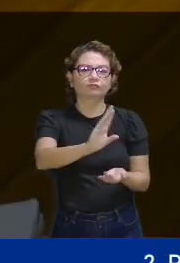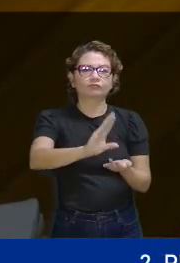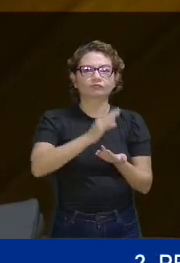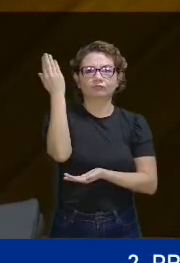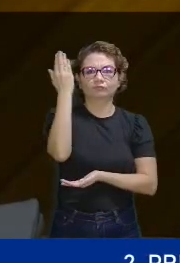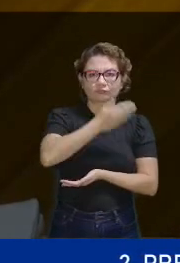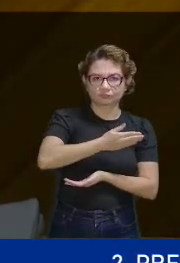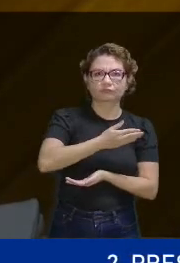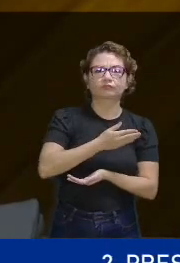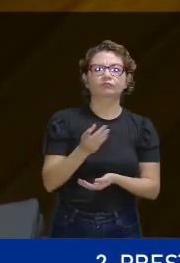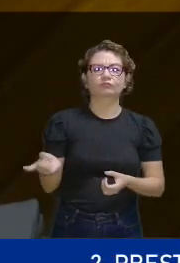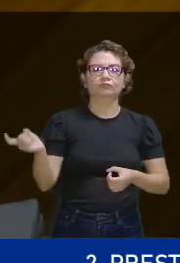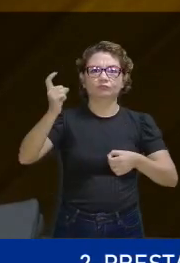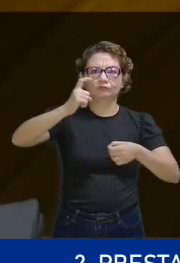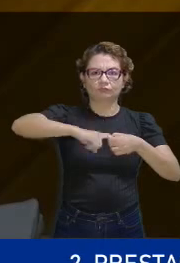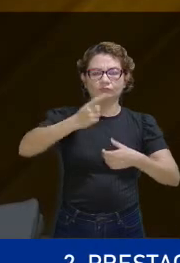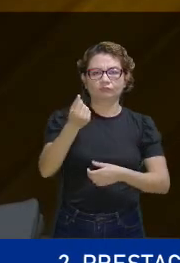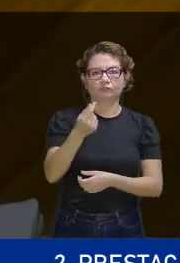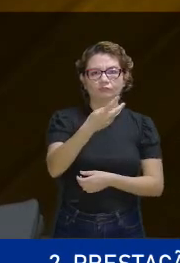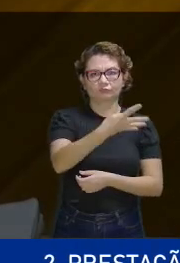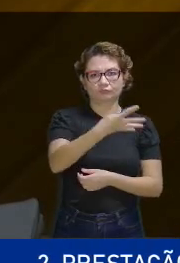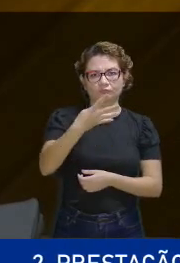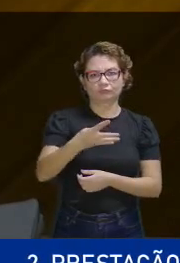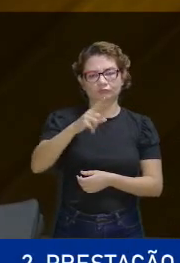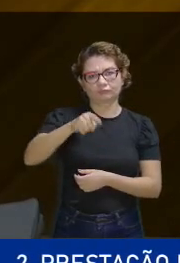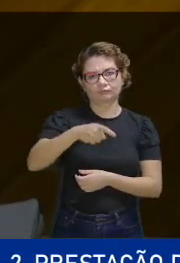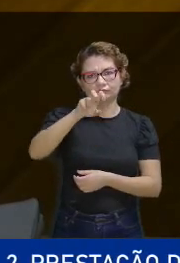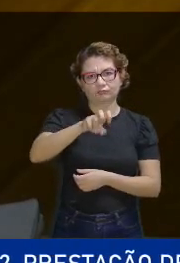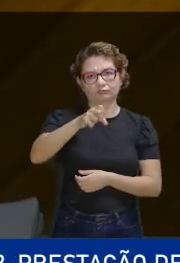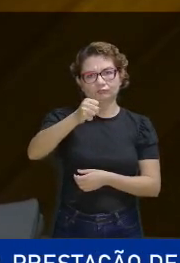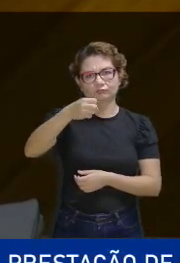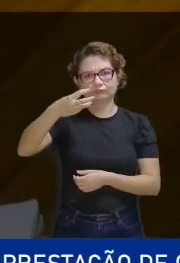com a devolução da quantia de R$